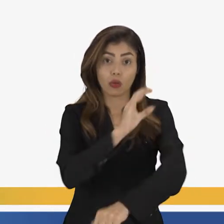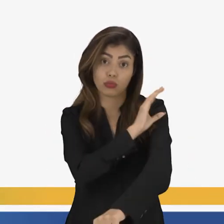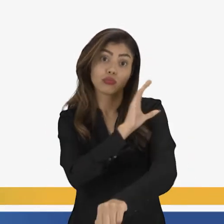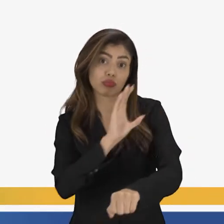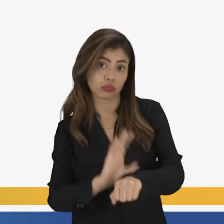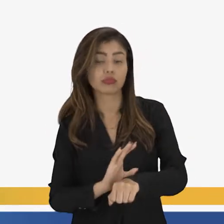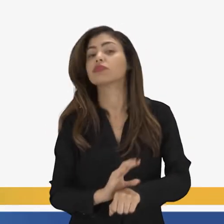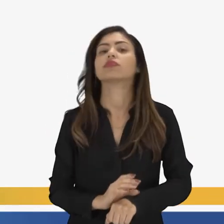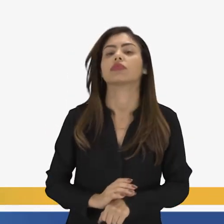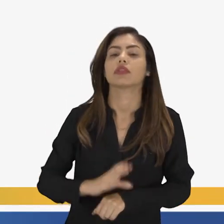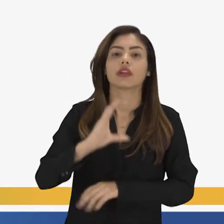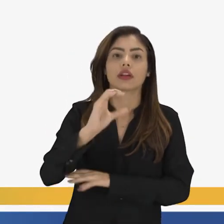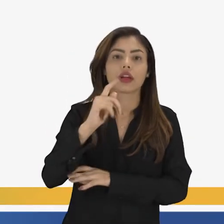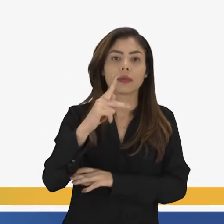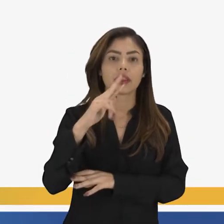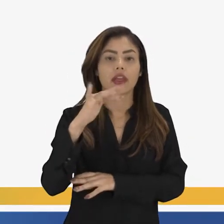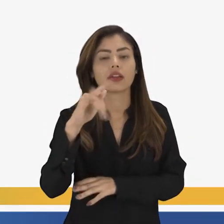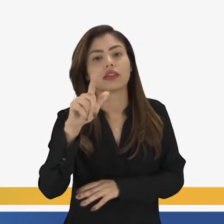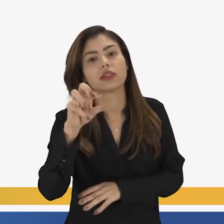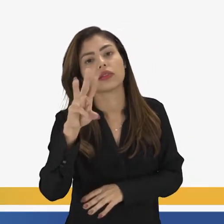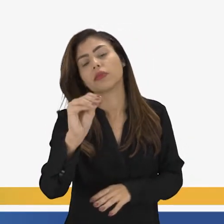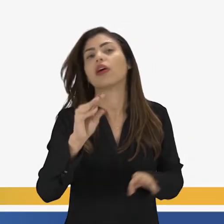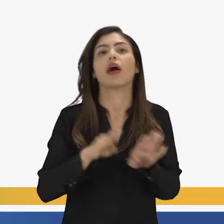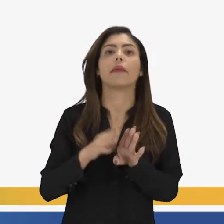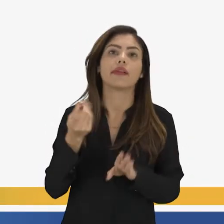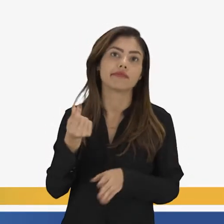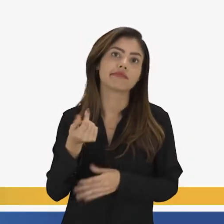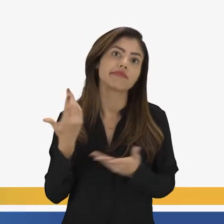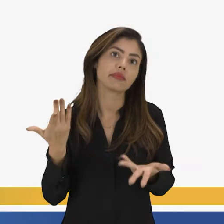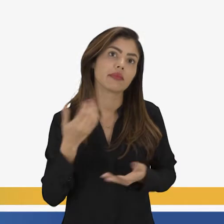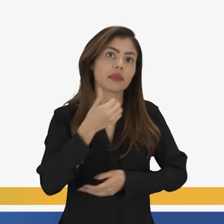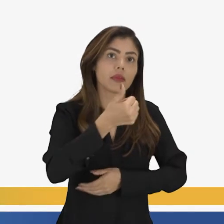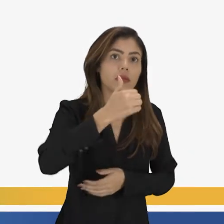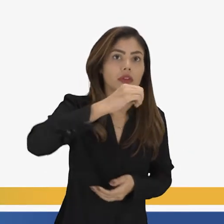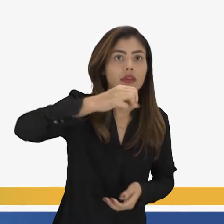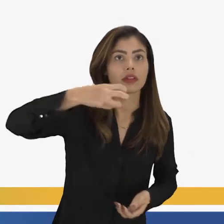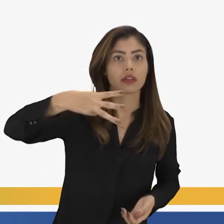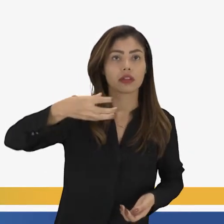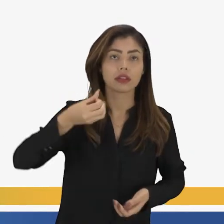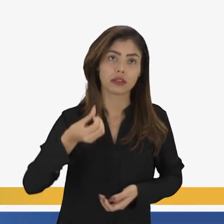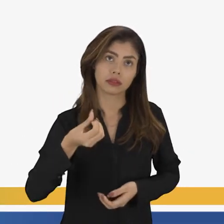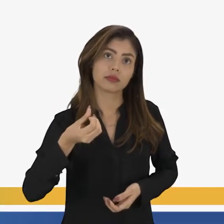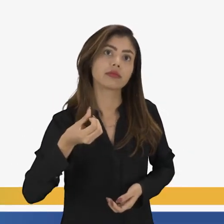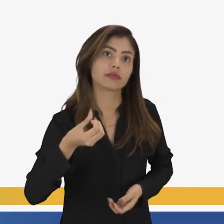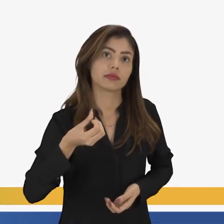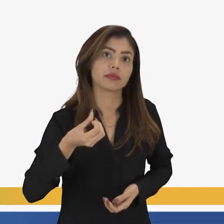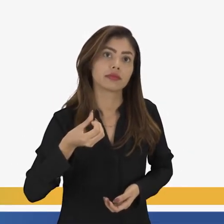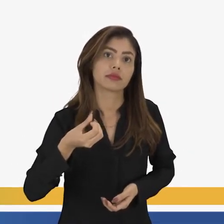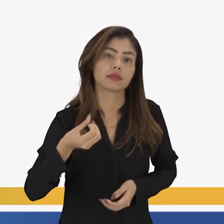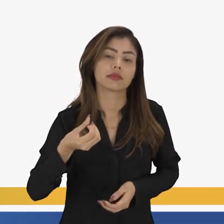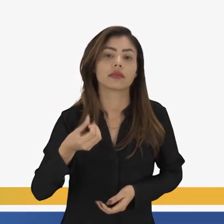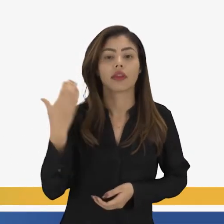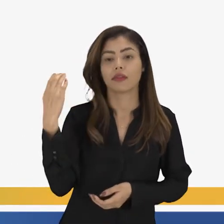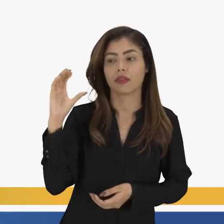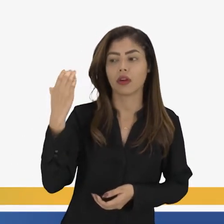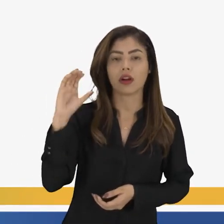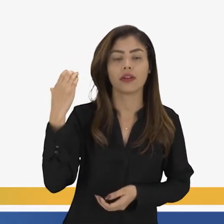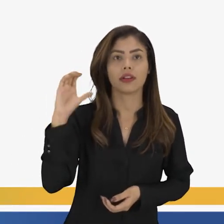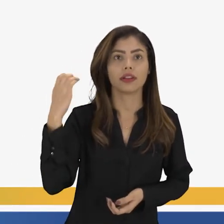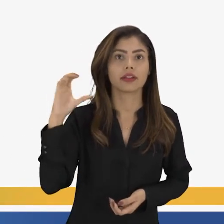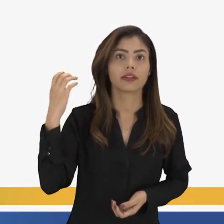cultura, né, do capitalismo, que é para lucrar. Nós vemos aqui uma imagem de 1936, uma propaganda da Coca-Cola,